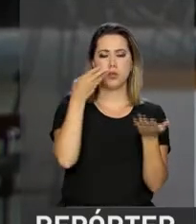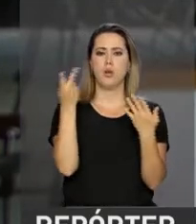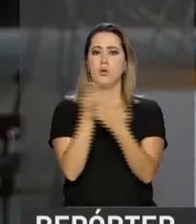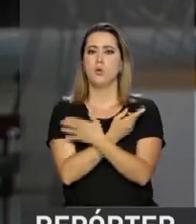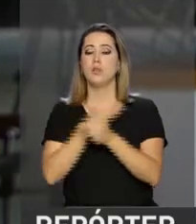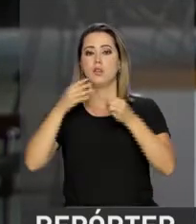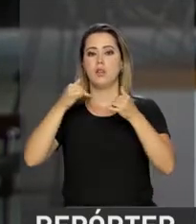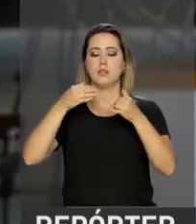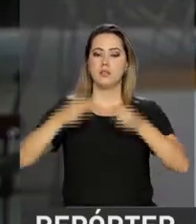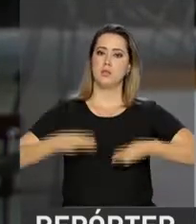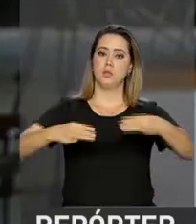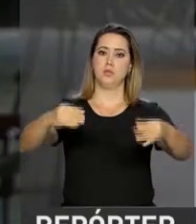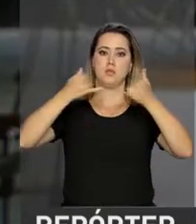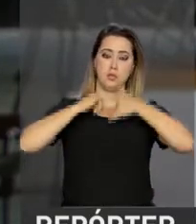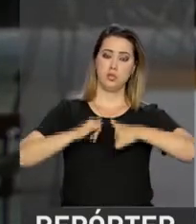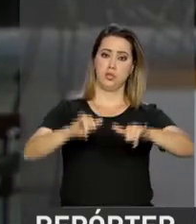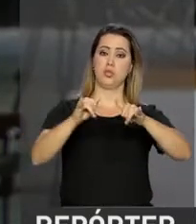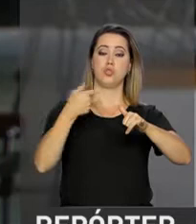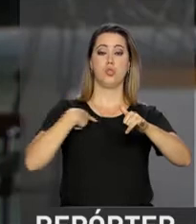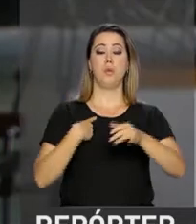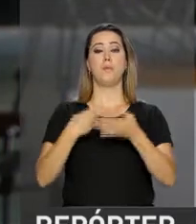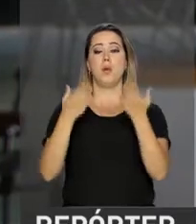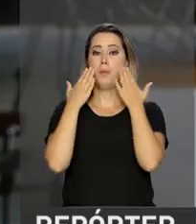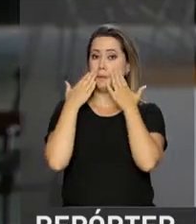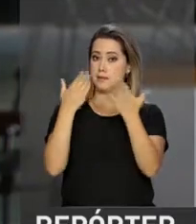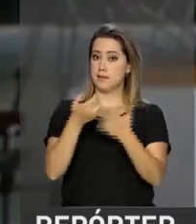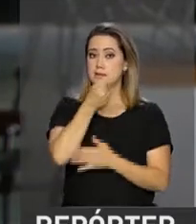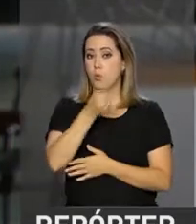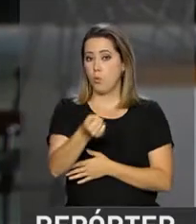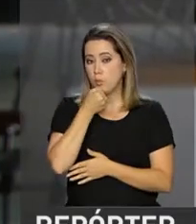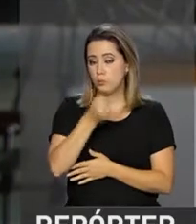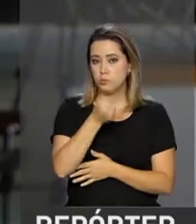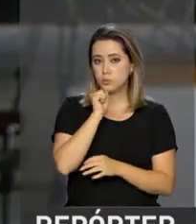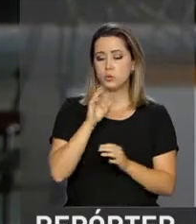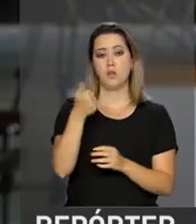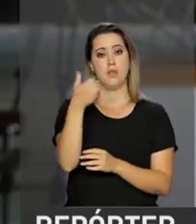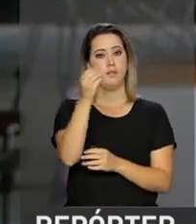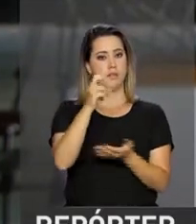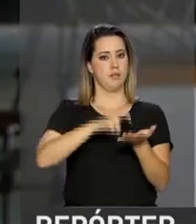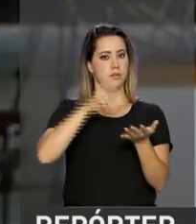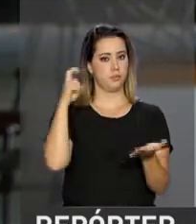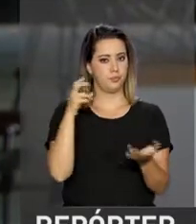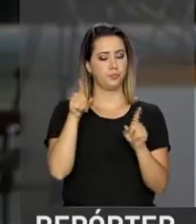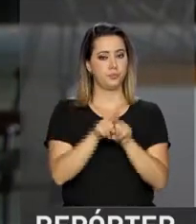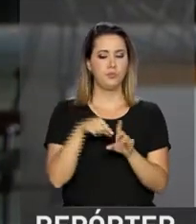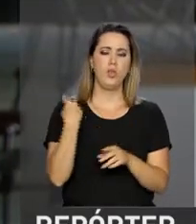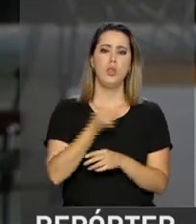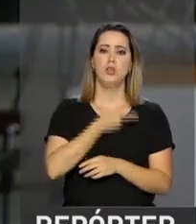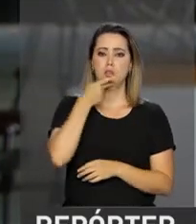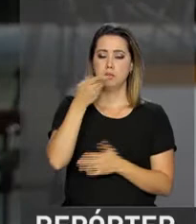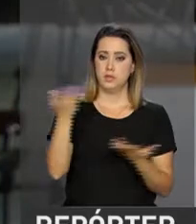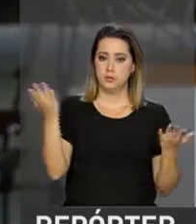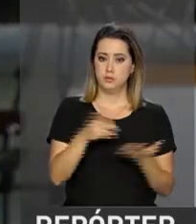de Minas e Energia, aqui em Brasília, uma entrevista coletiva à imprensa marcada para as 10 horas da manhã. O que nós podemos dizer até